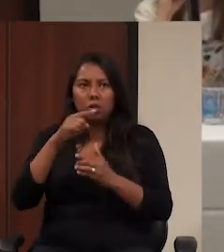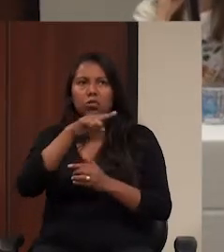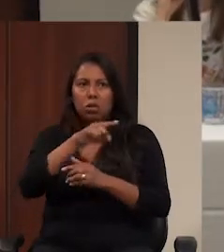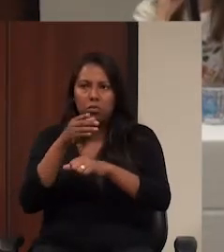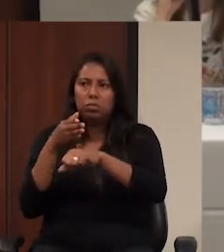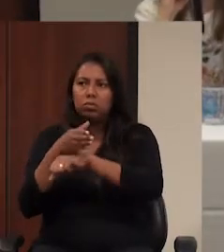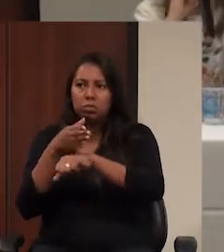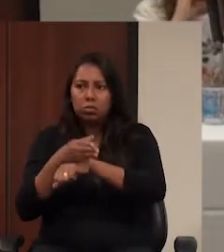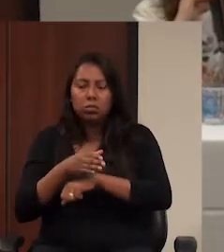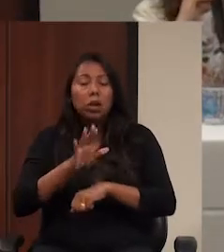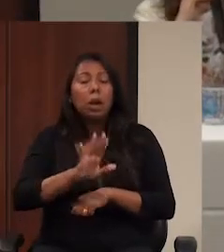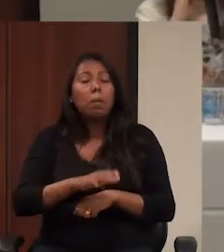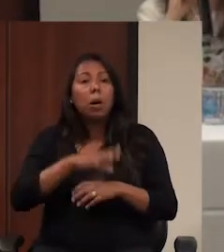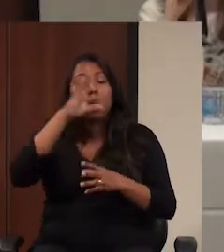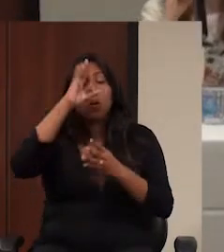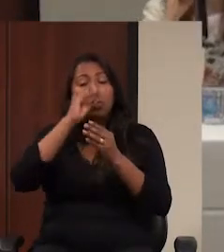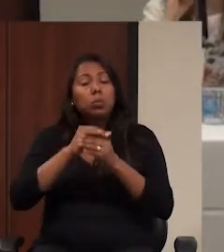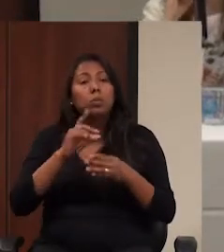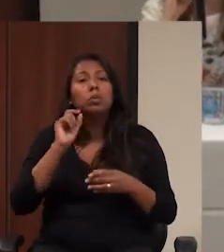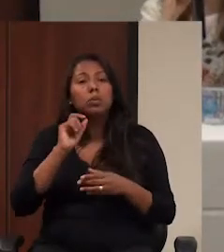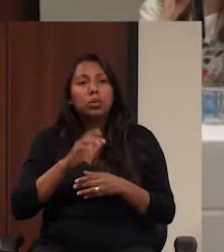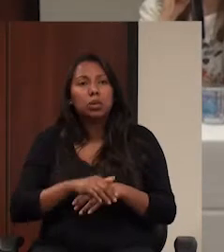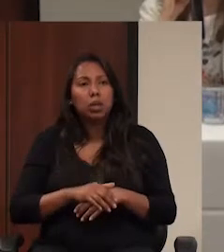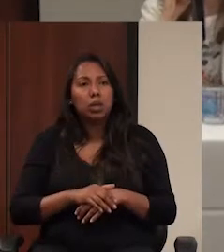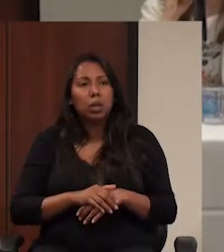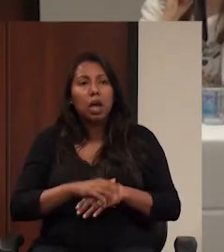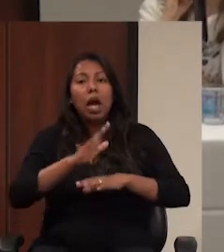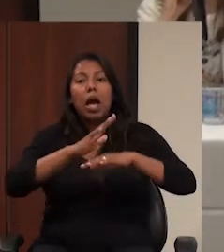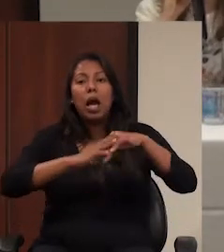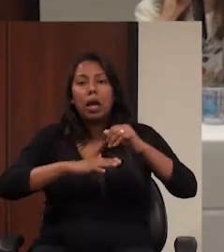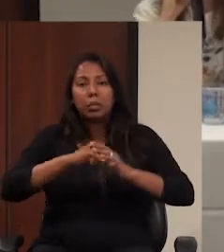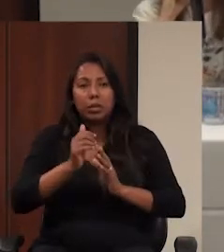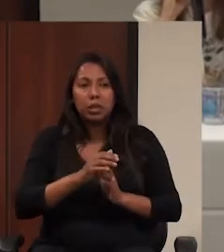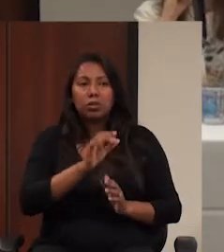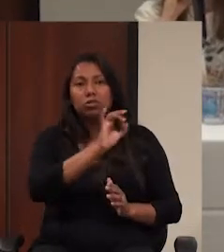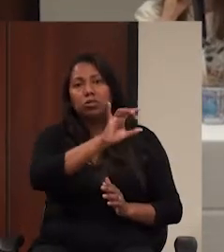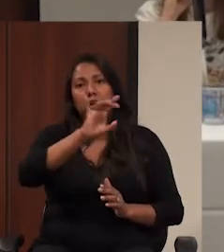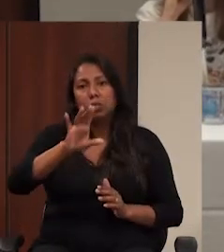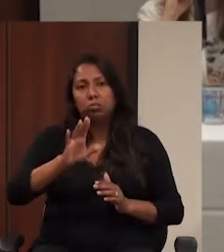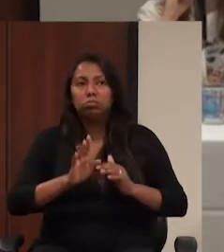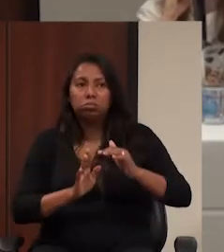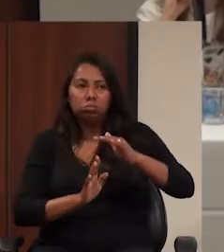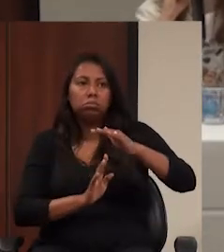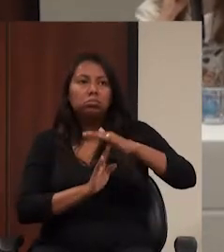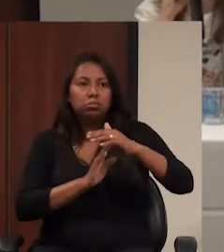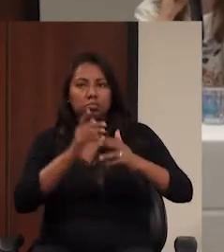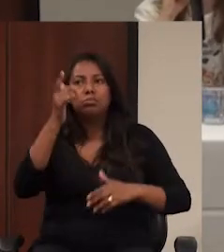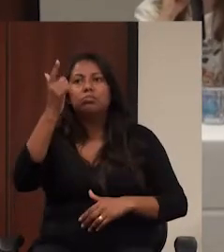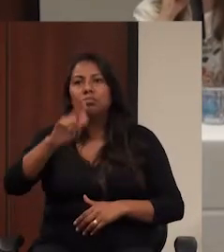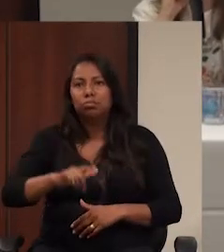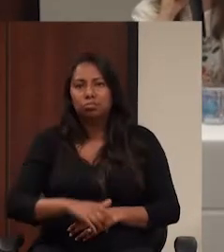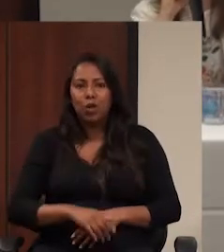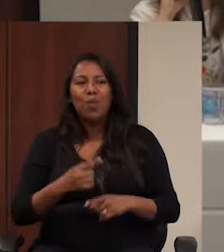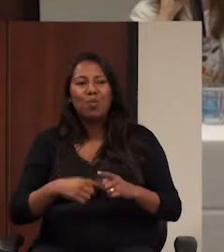é que a capacidade de autodeterminação de cada pessoa era limitada. De novo, não